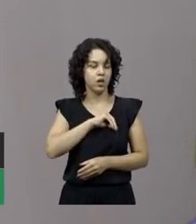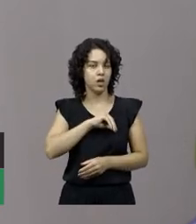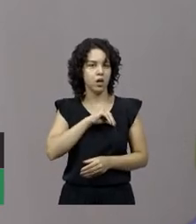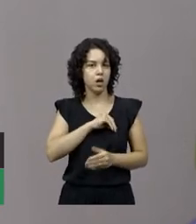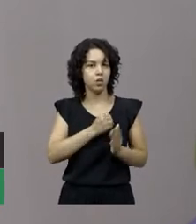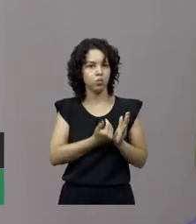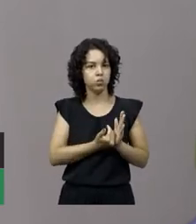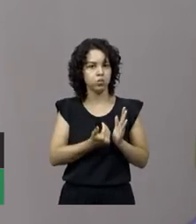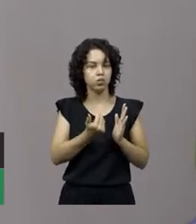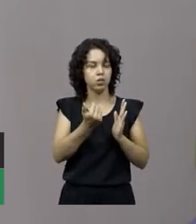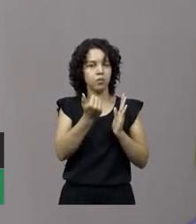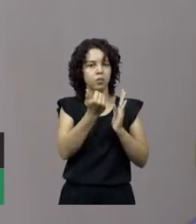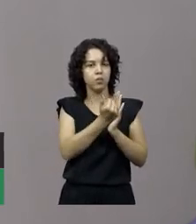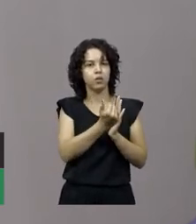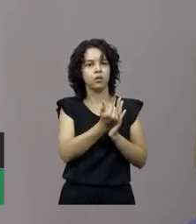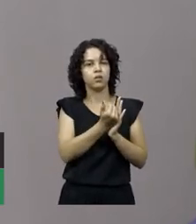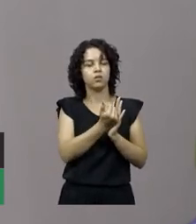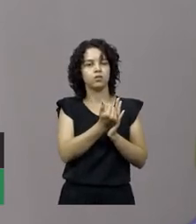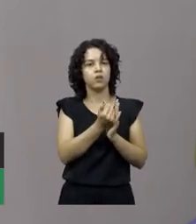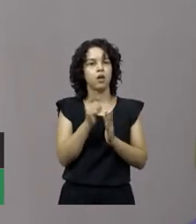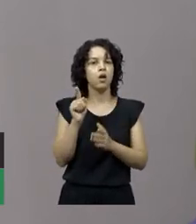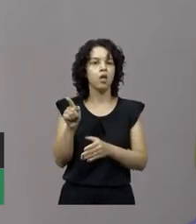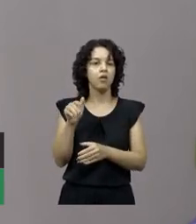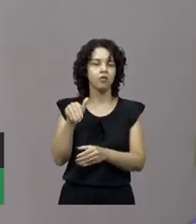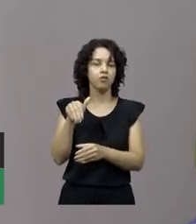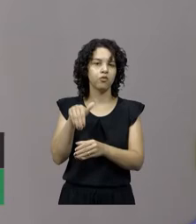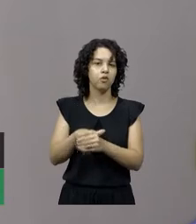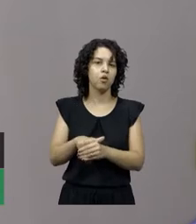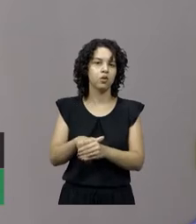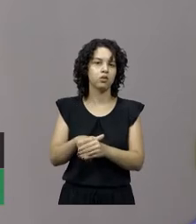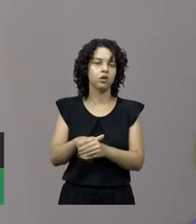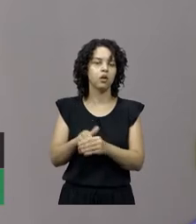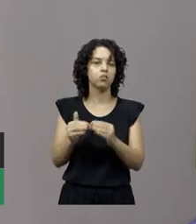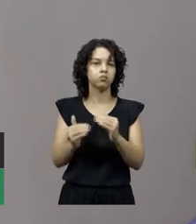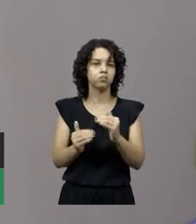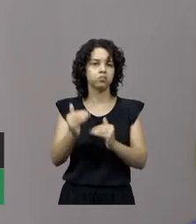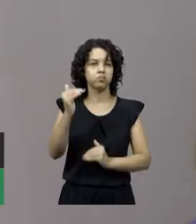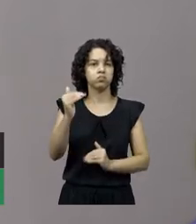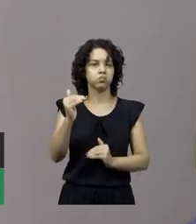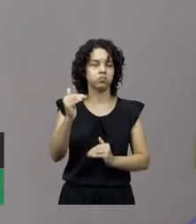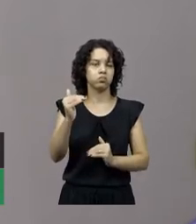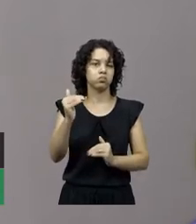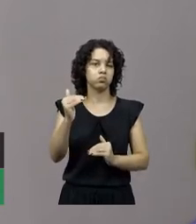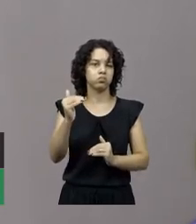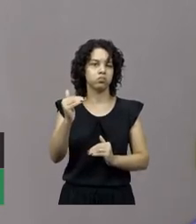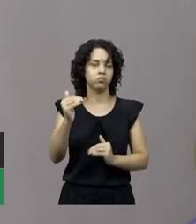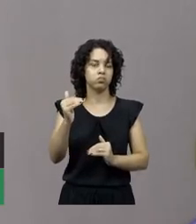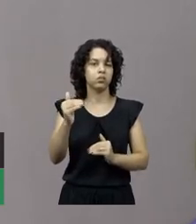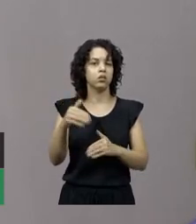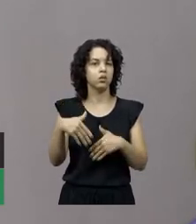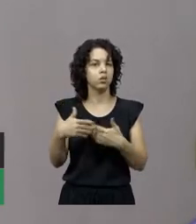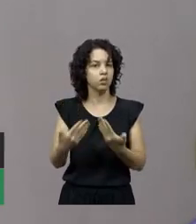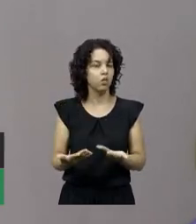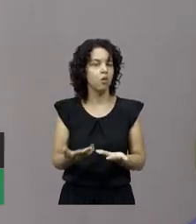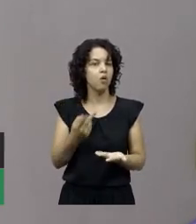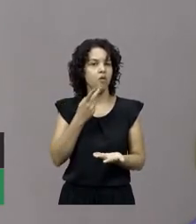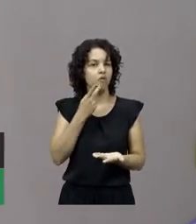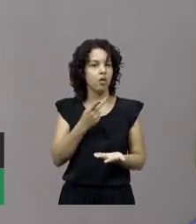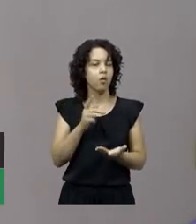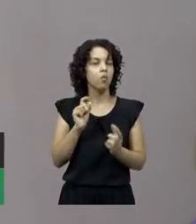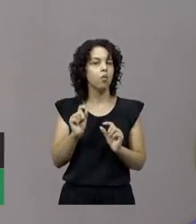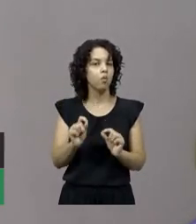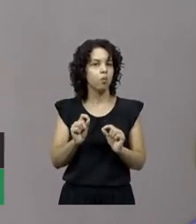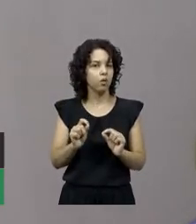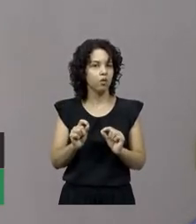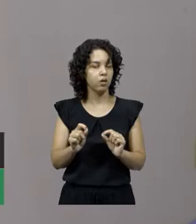próximos, vota para que tenha uma diferença salarial na categoria. Então, o que eu quero dizer aqui